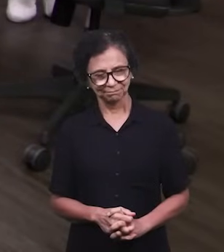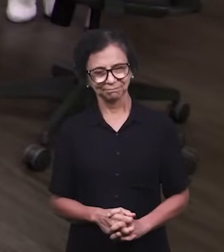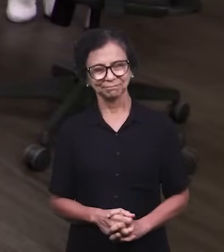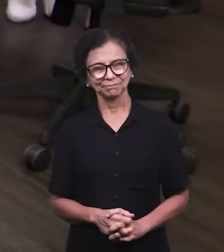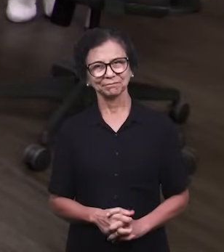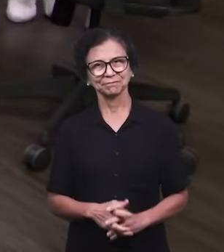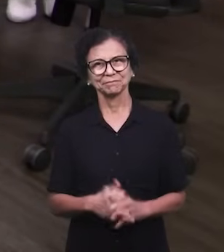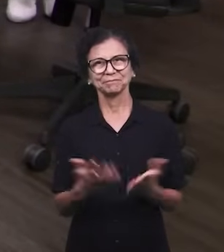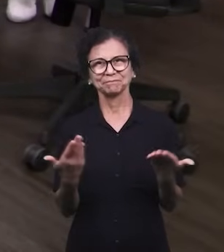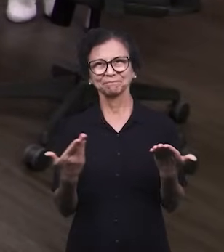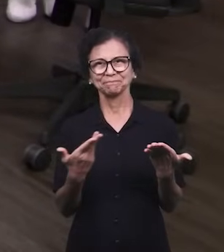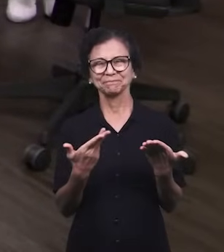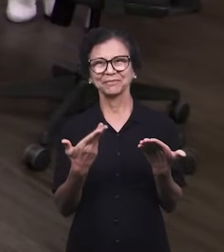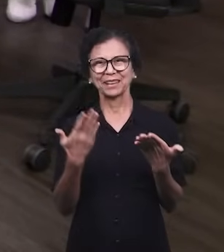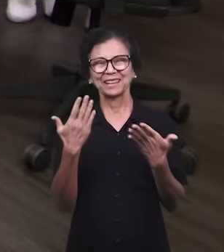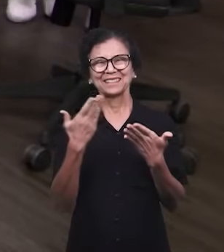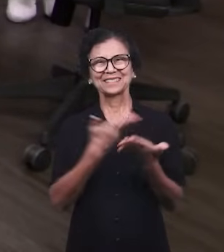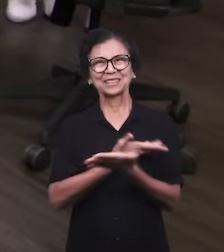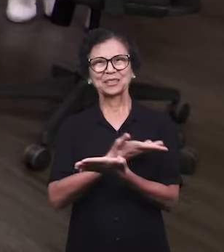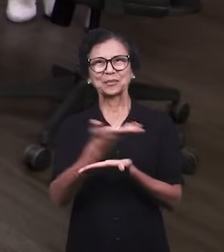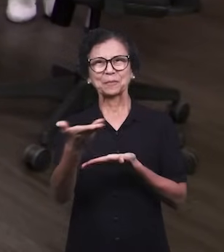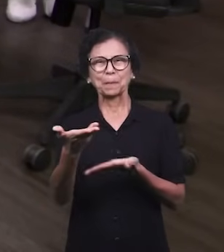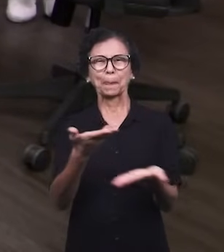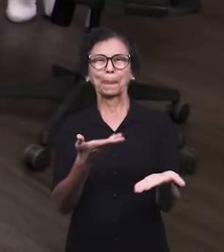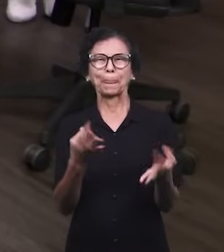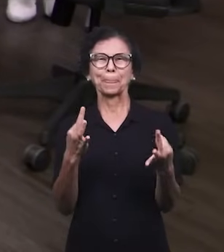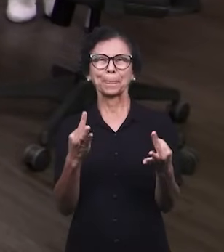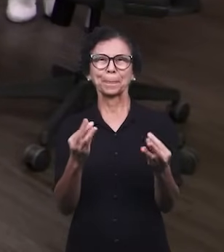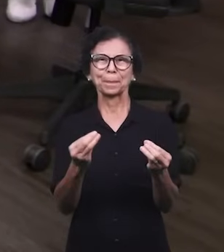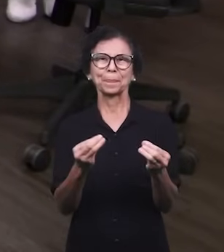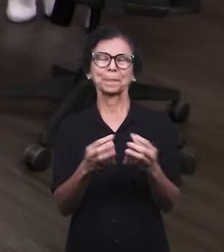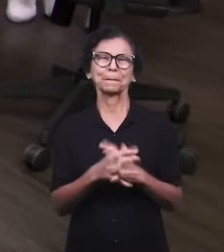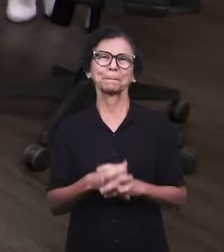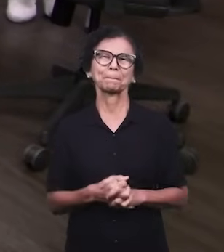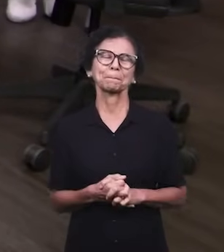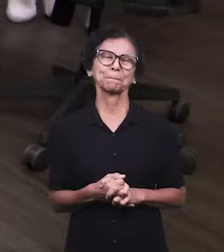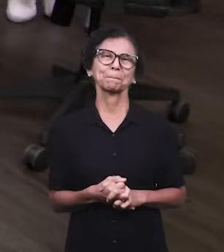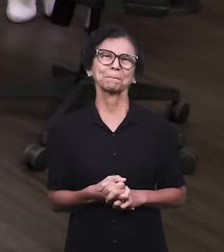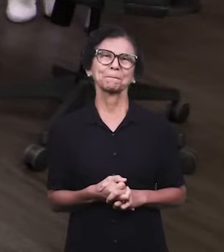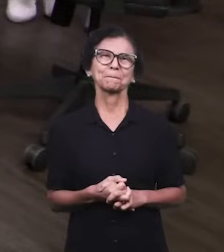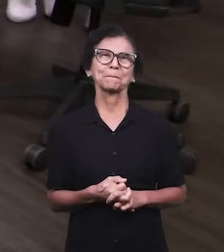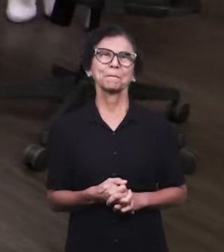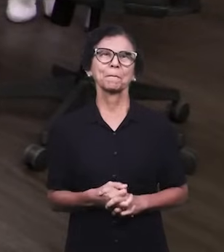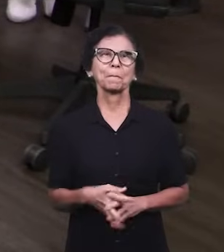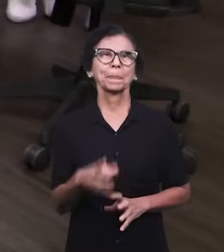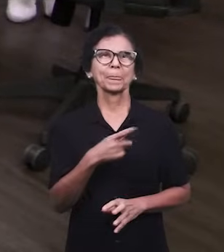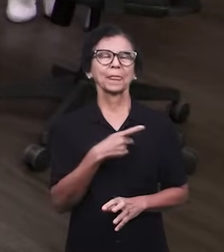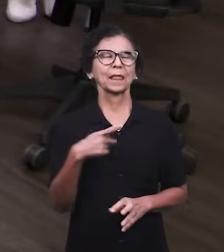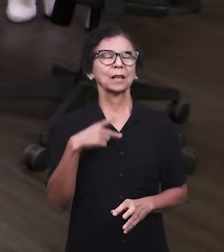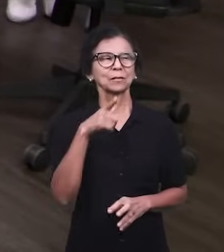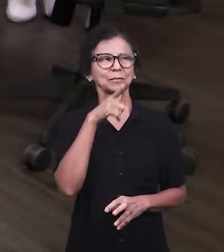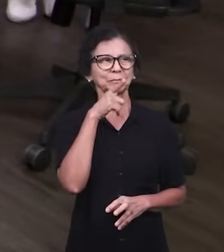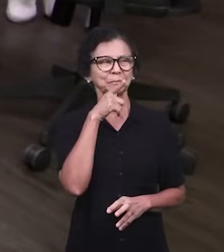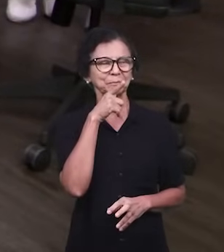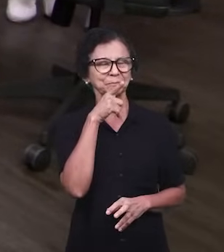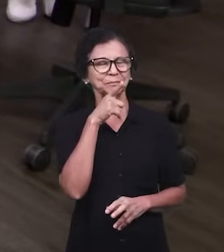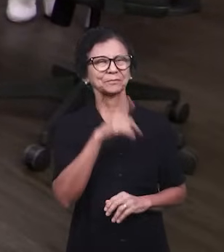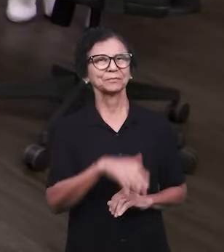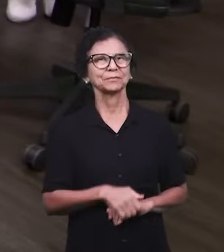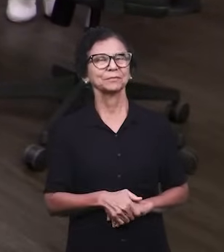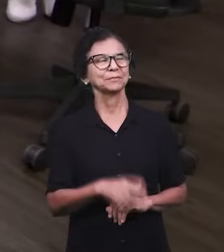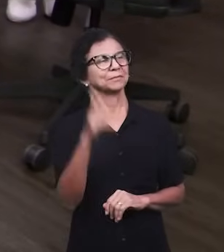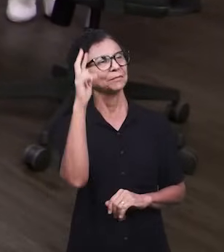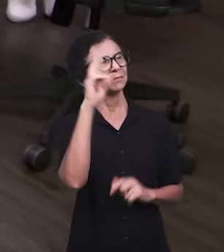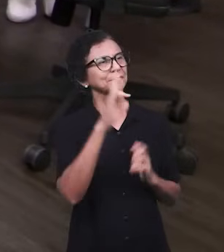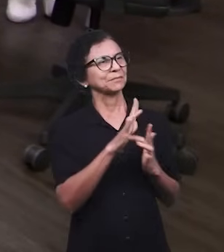créditos à equipe de produção. Essa turma trabalha. Bom, pastor Gilson, Mais uma vez, a paz do Amém. Senhor. Amém. Paz